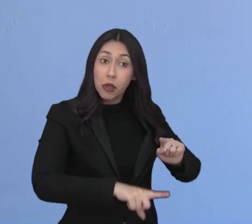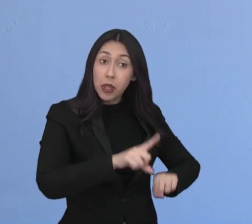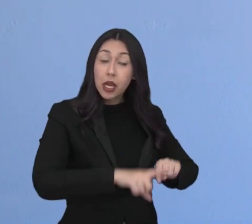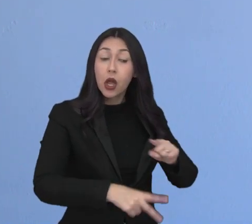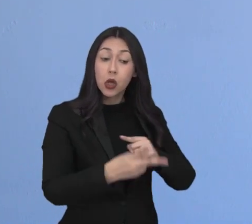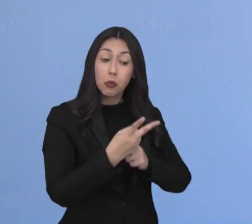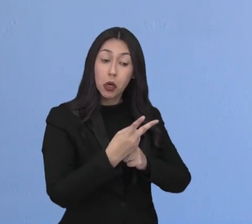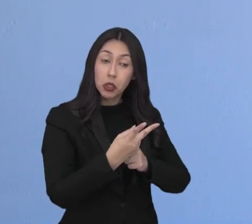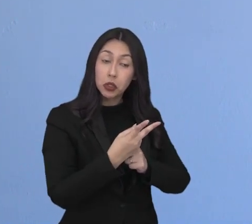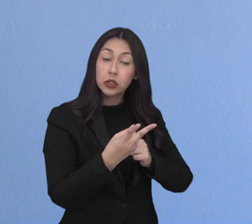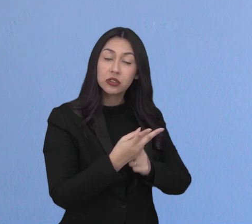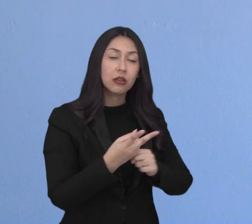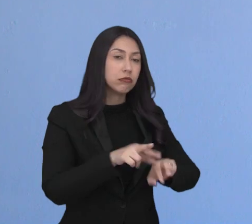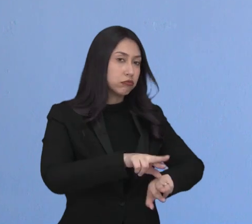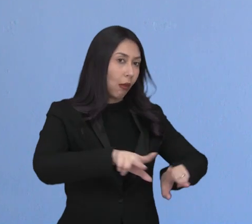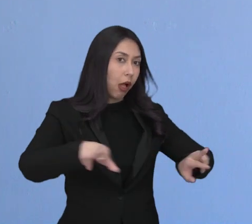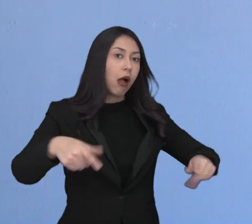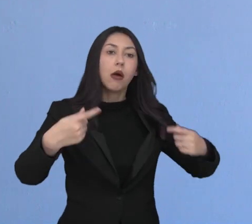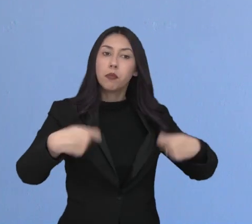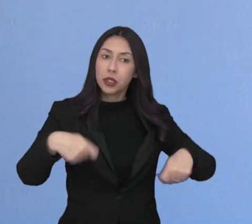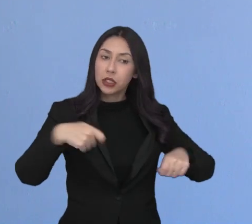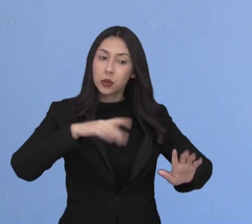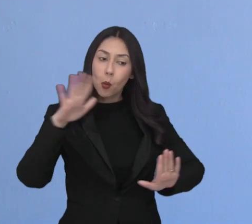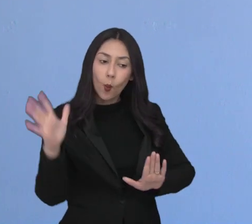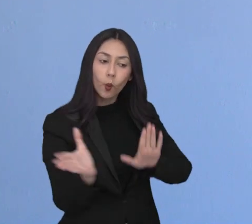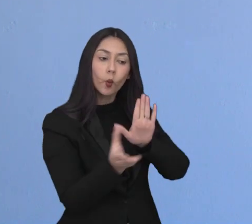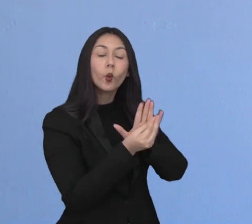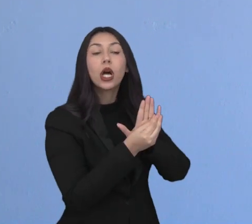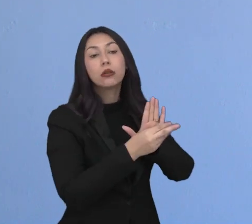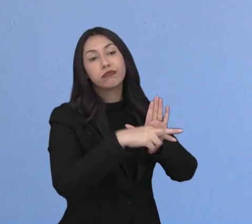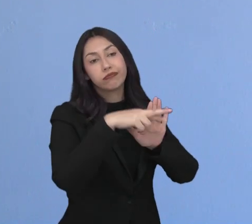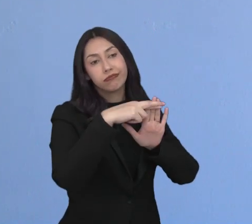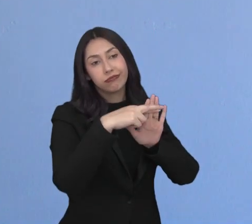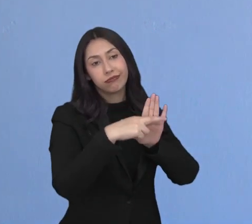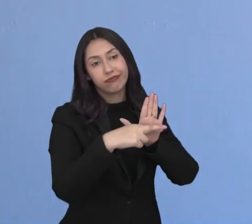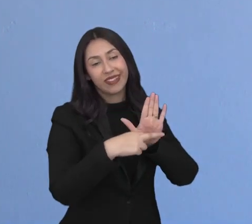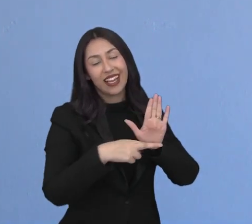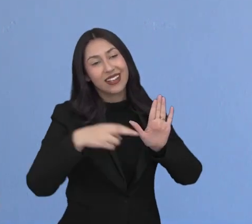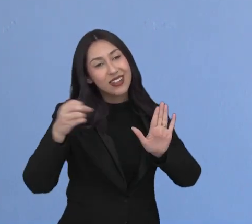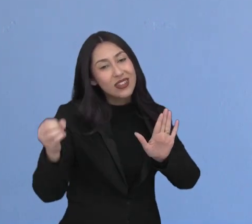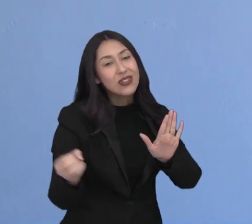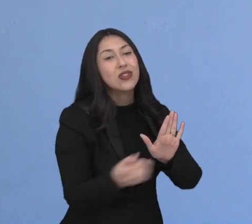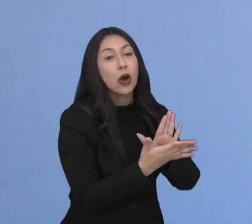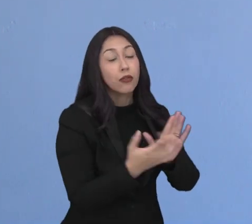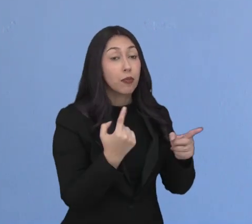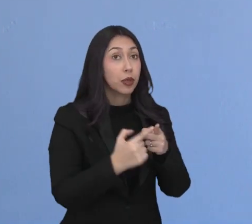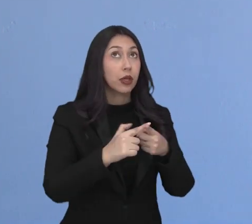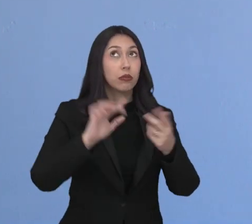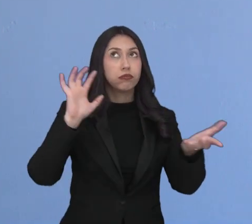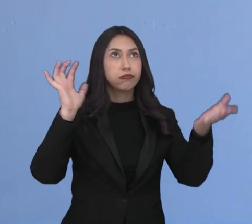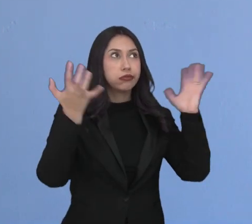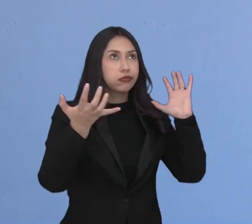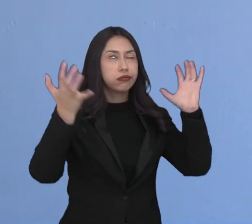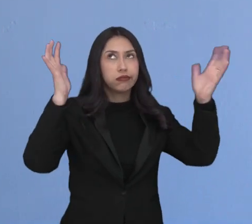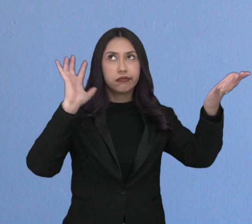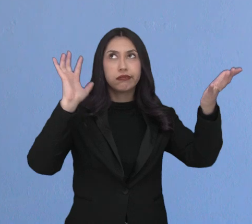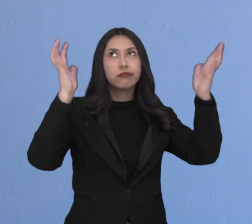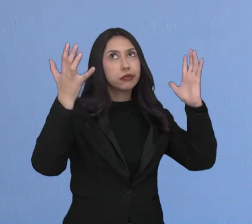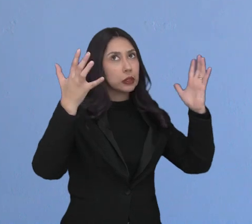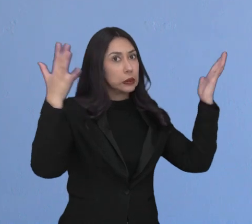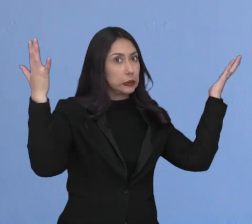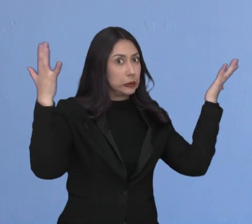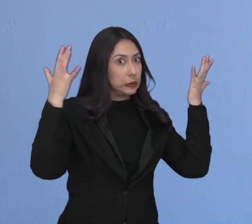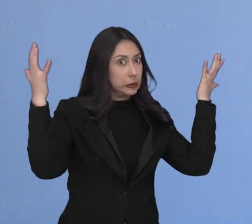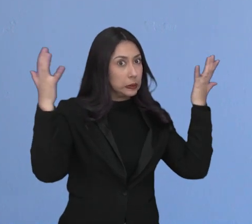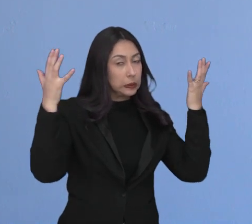equipamentos de proteção individual. Tudo isso tem que ser abarcado para essa nova atualidade, essa questão aí da mudança climática, que é